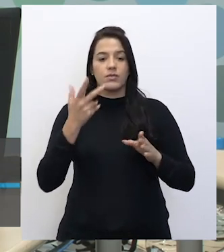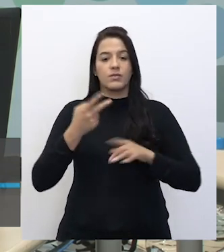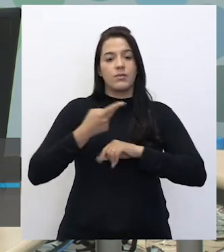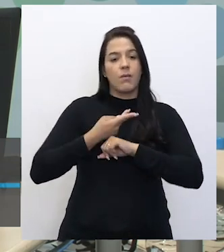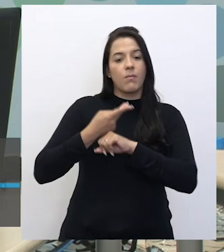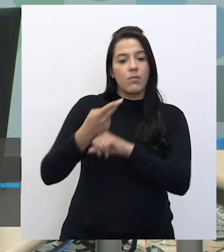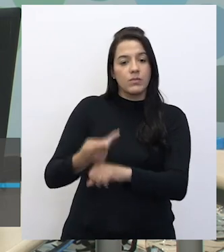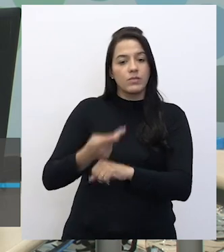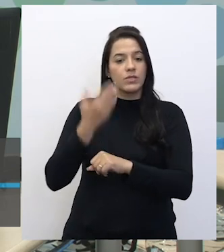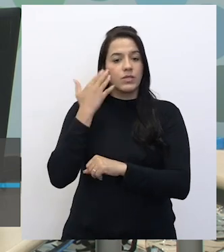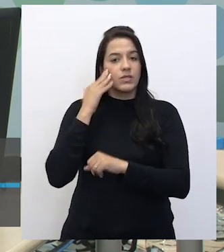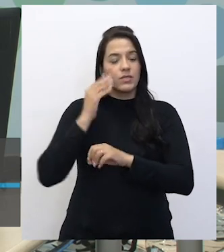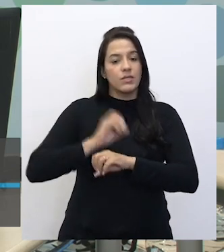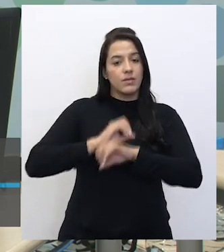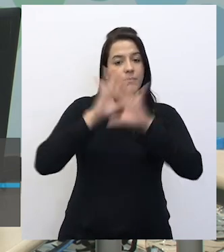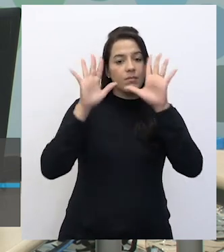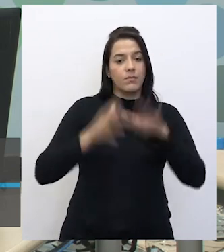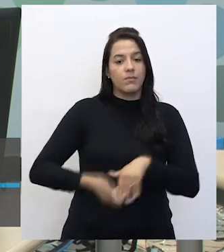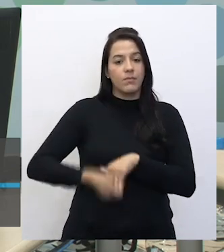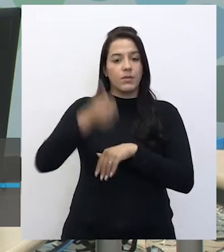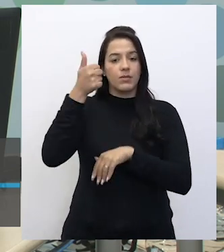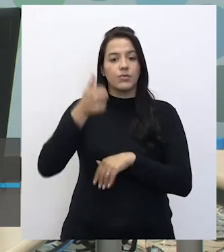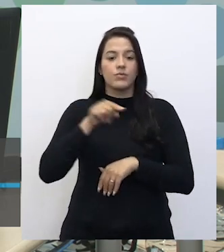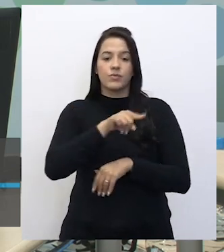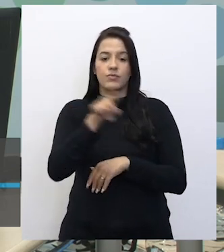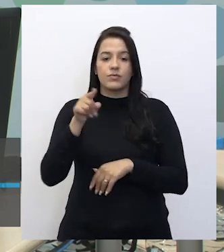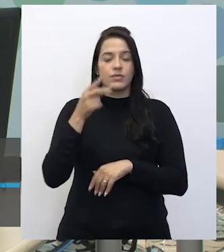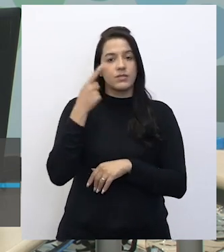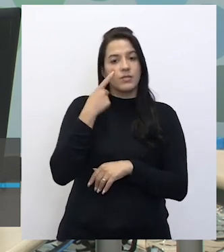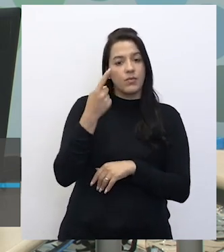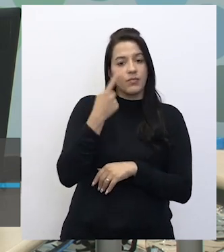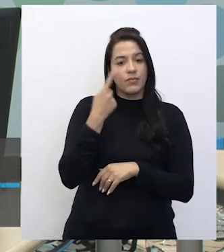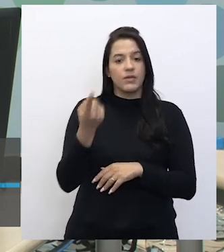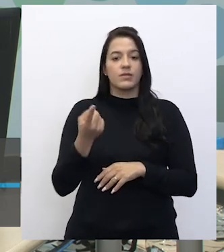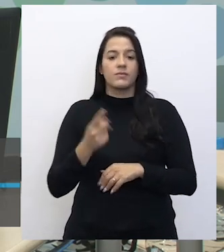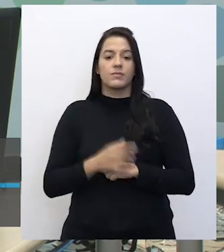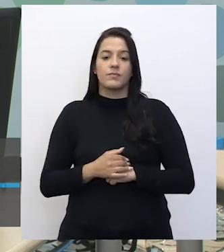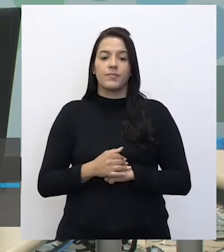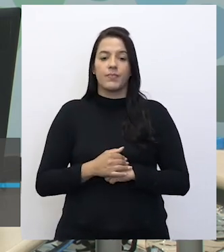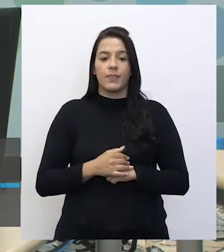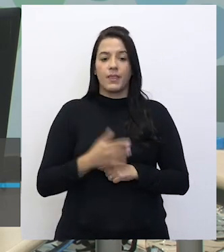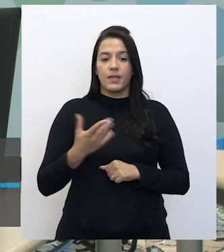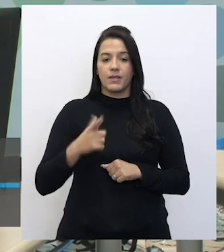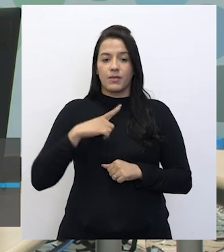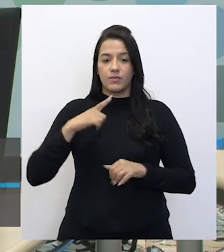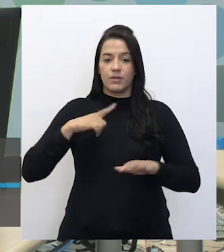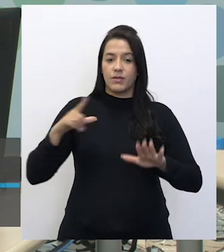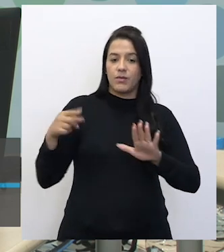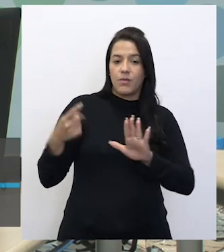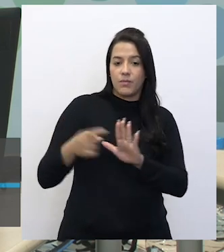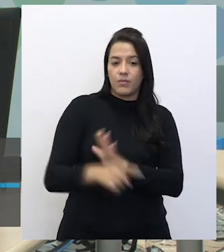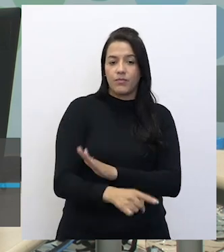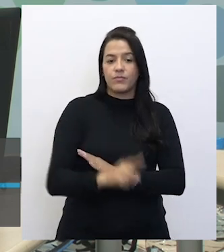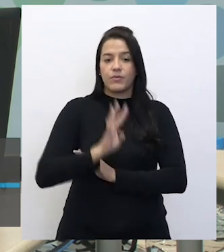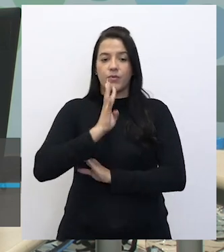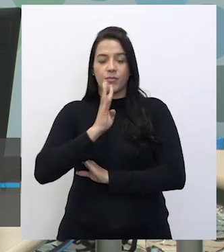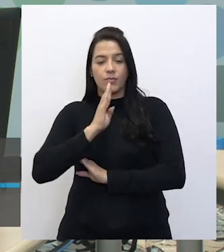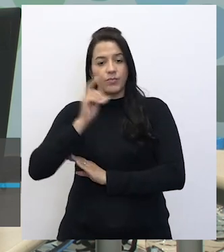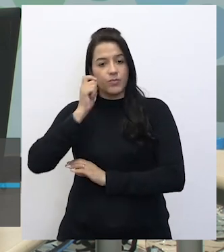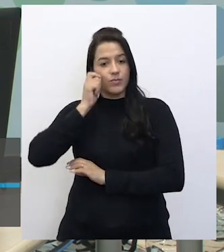uma compreensão maior daquilo que você está assistindo, daquilo que você está vendo. Então você aprofunda o seu conhecimento,